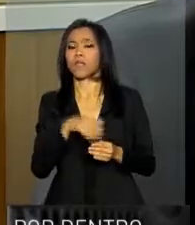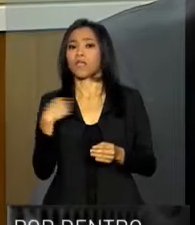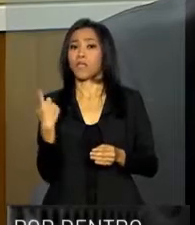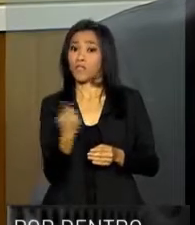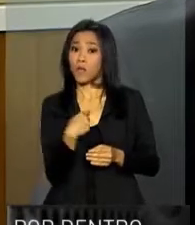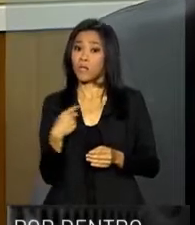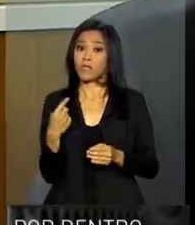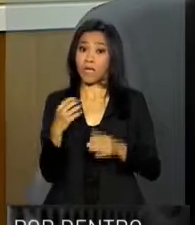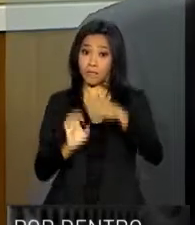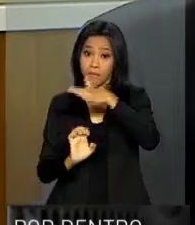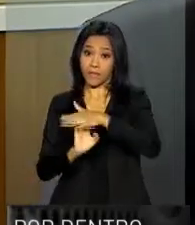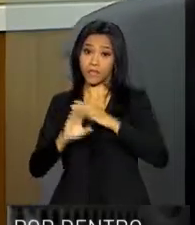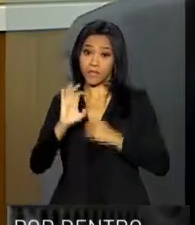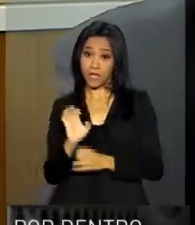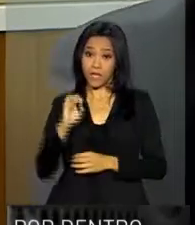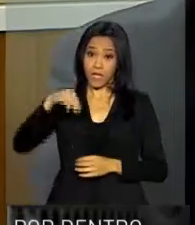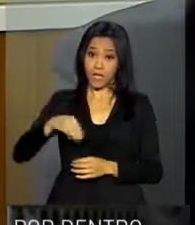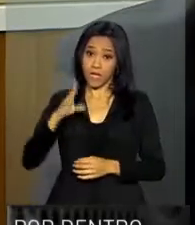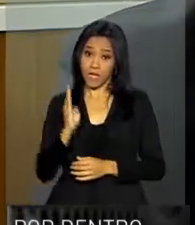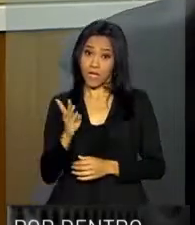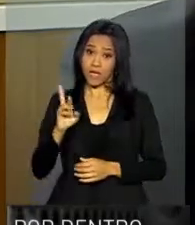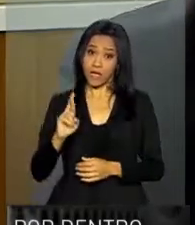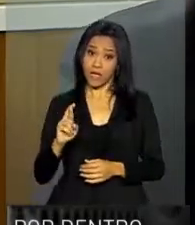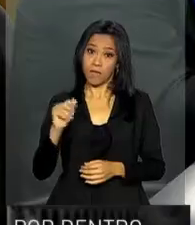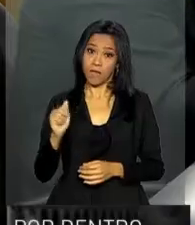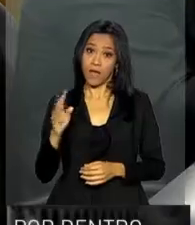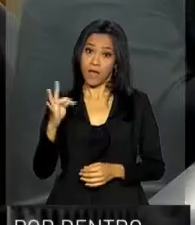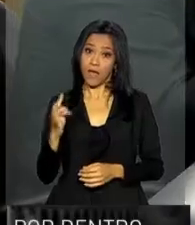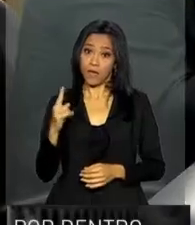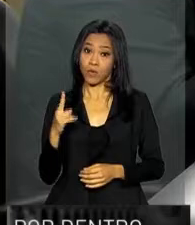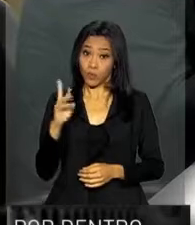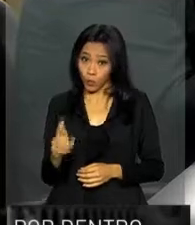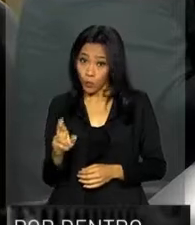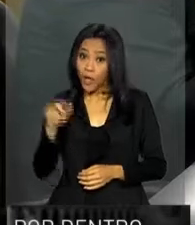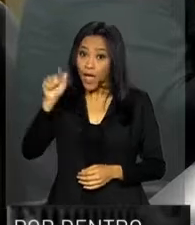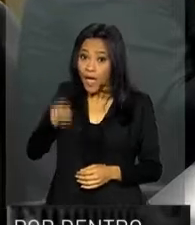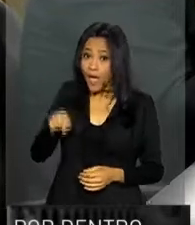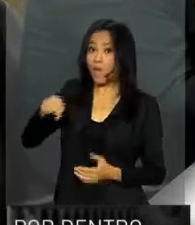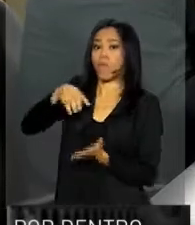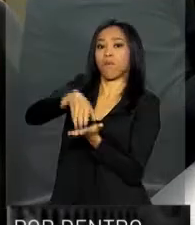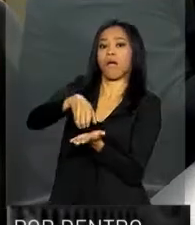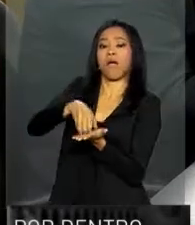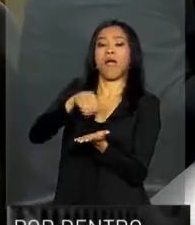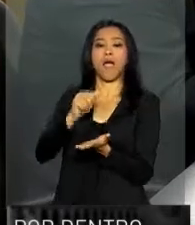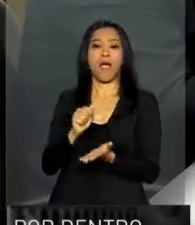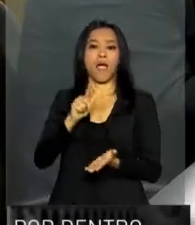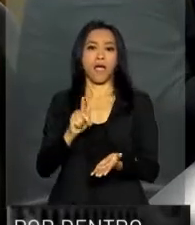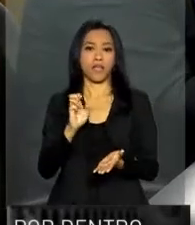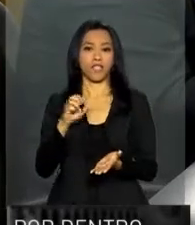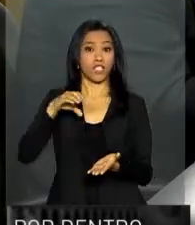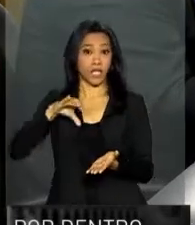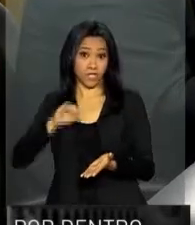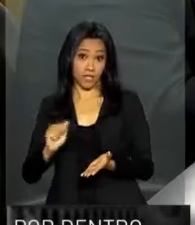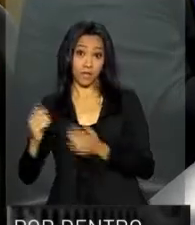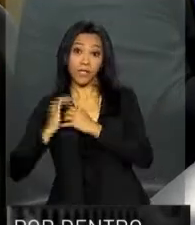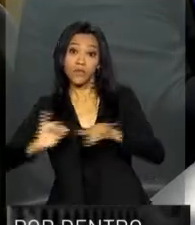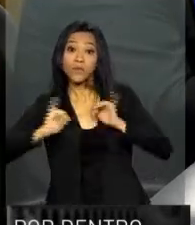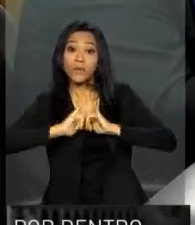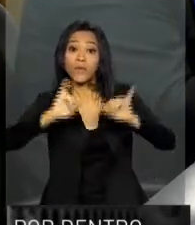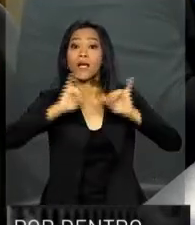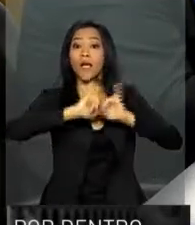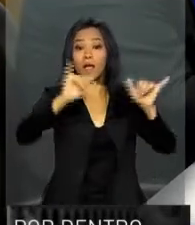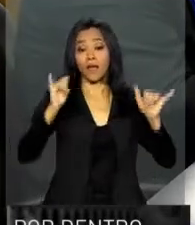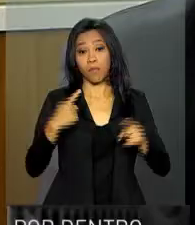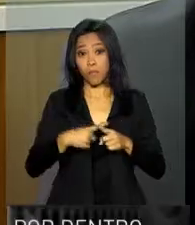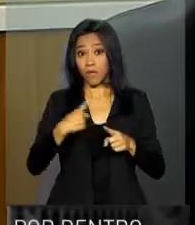embratur em uma poderosa agência de divulgação com nível de orçamento semelhante aos nossos vizinhos porque os nossos vizinhos estão